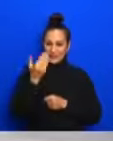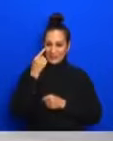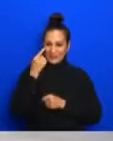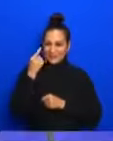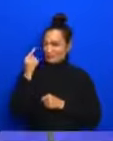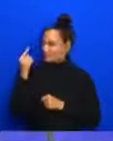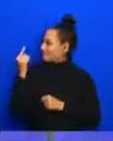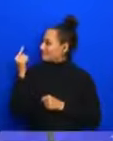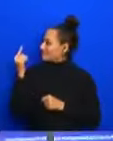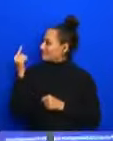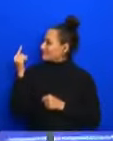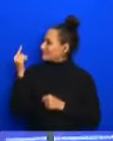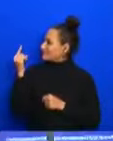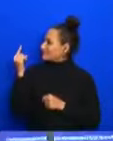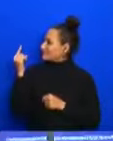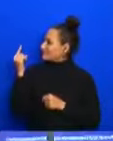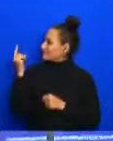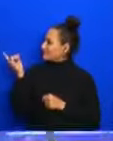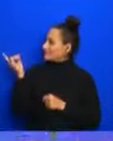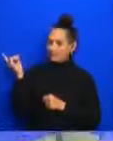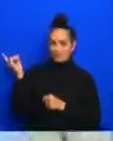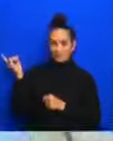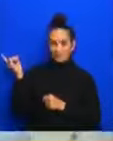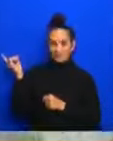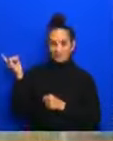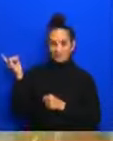A bolas posicionadas, valendo.